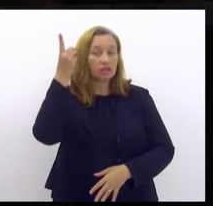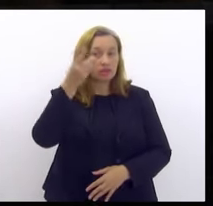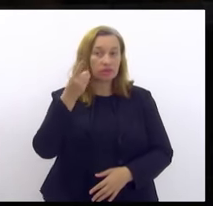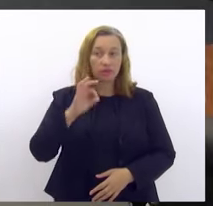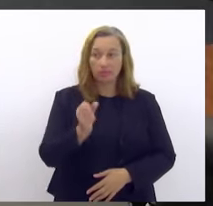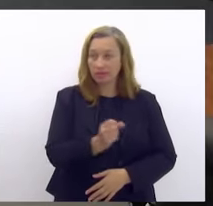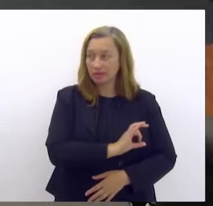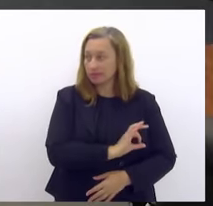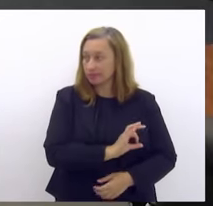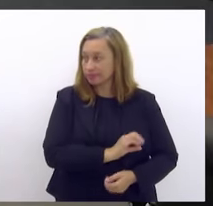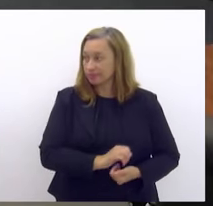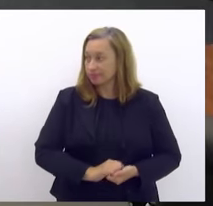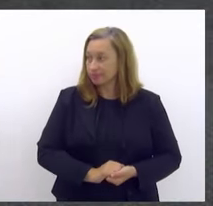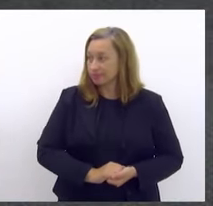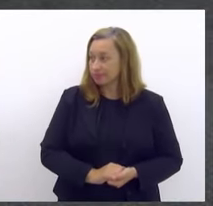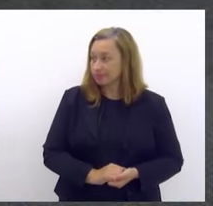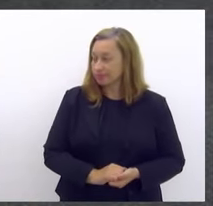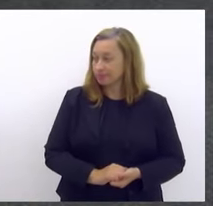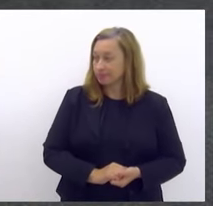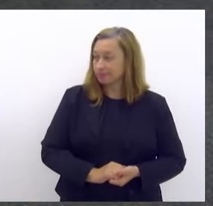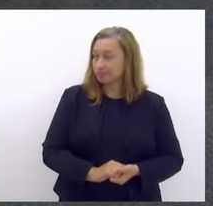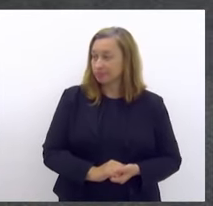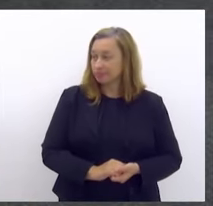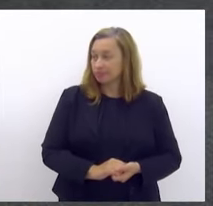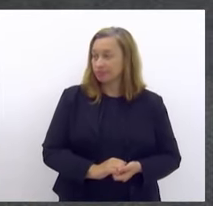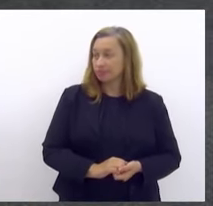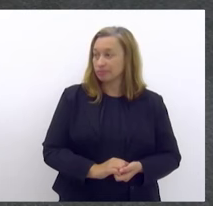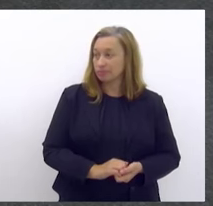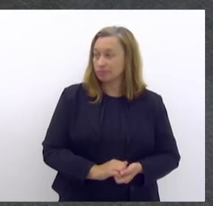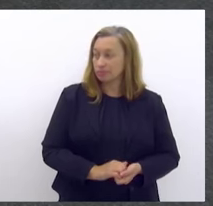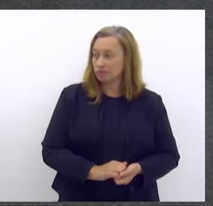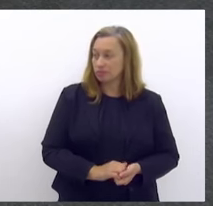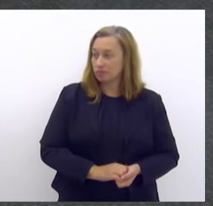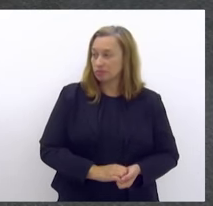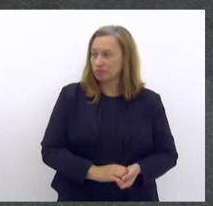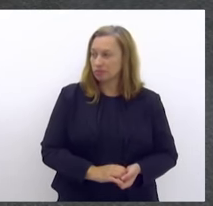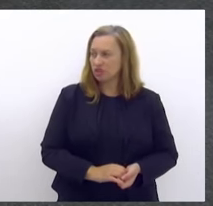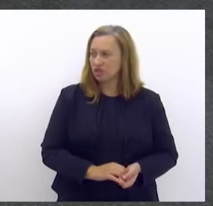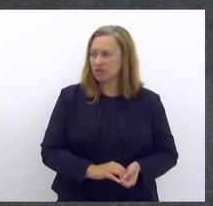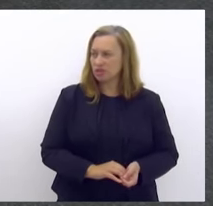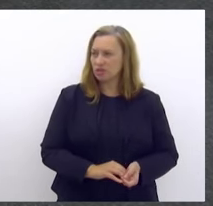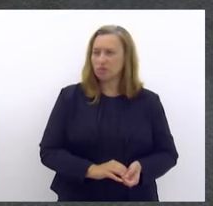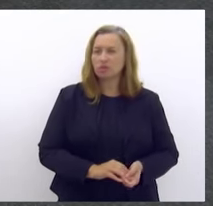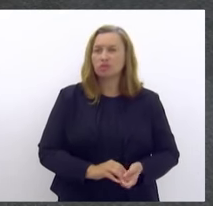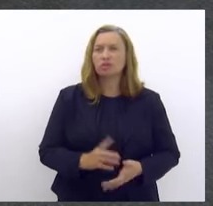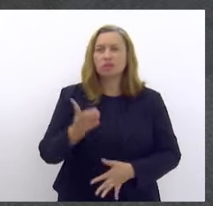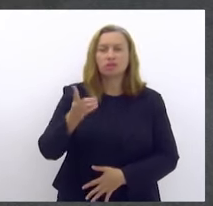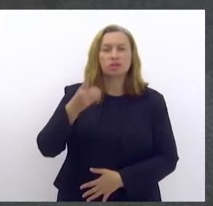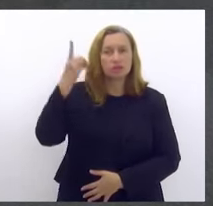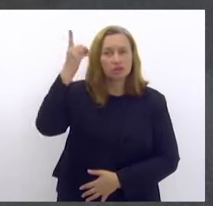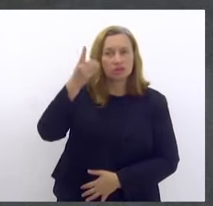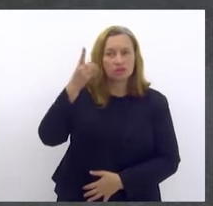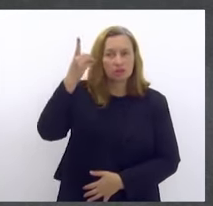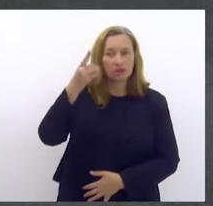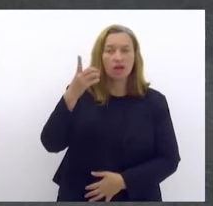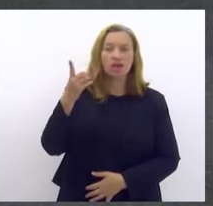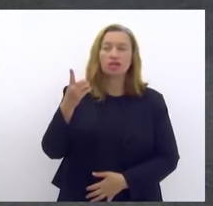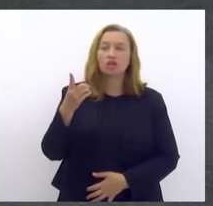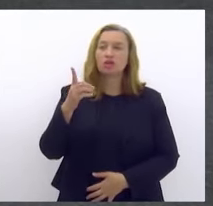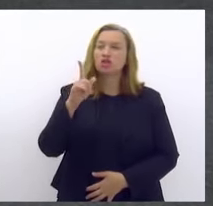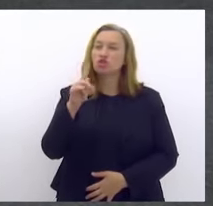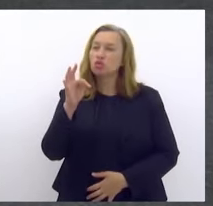Rocha. Bom, deputada Gospoga, em primeiro lugar, eu quero saudar aqui o sempre deputado Gilberto Palmares, uma